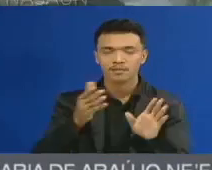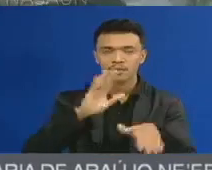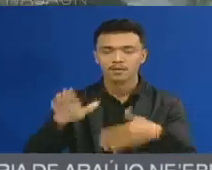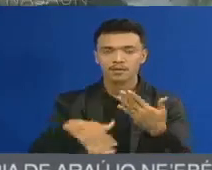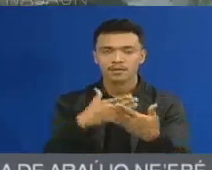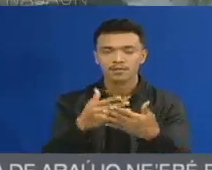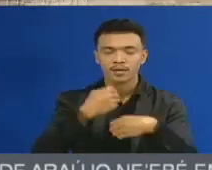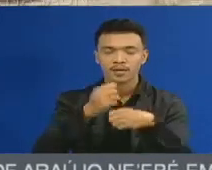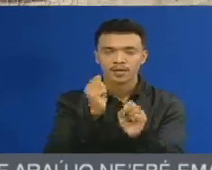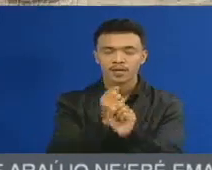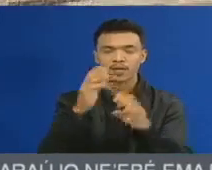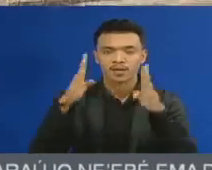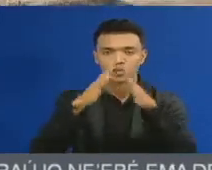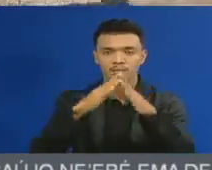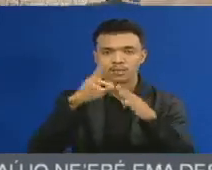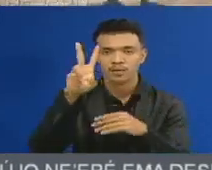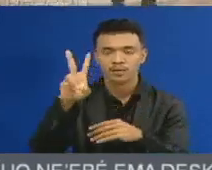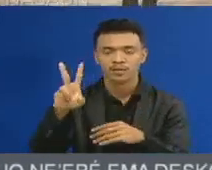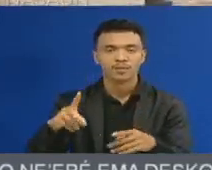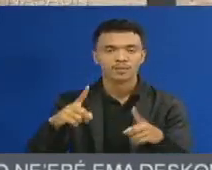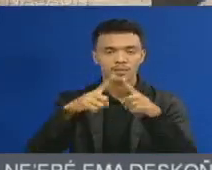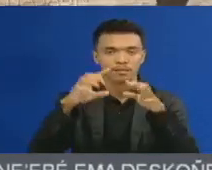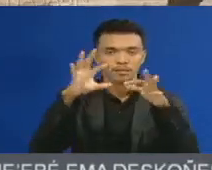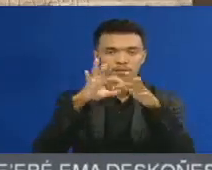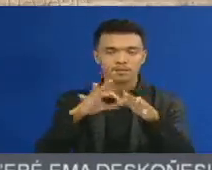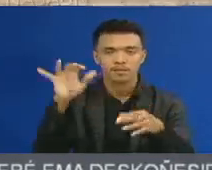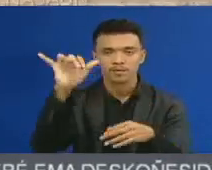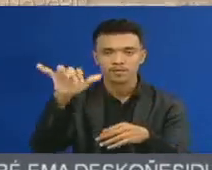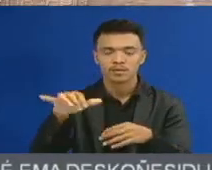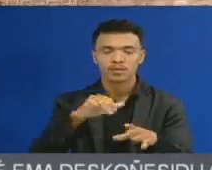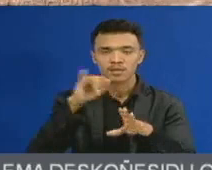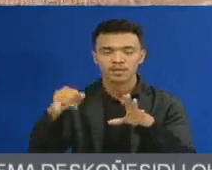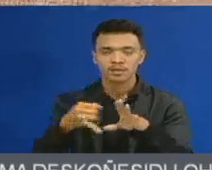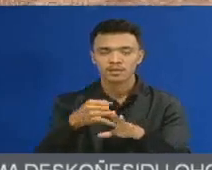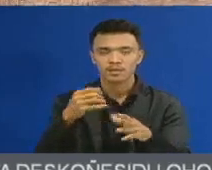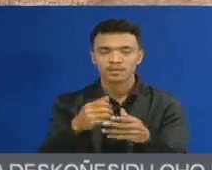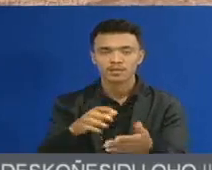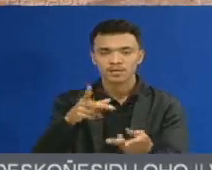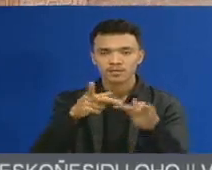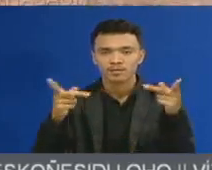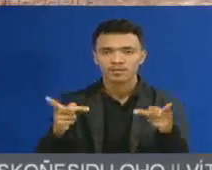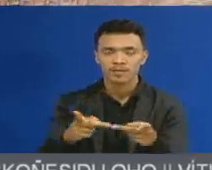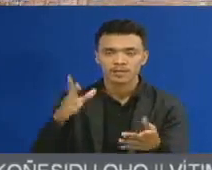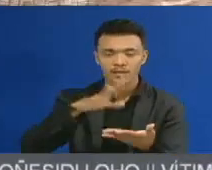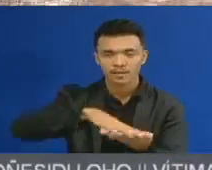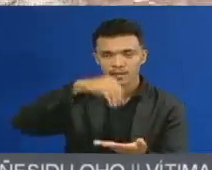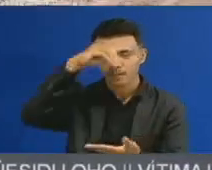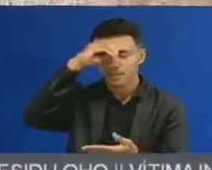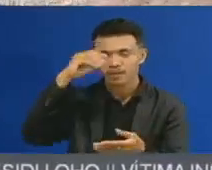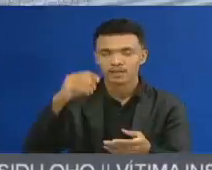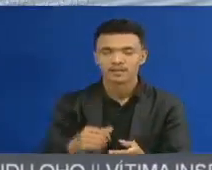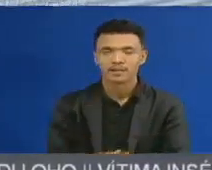ona, kazona rua, ba soldado sira. Nebe inclui aspetu, aprendizagem, ba engenheiro hotu, nebe